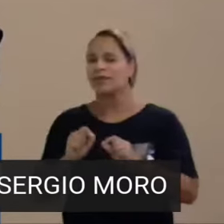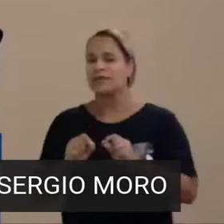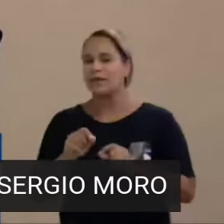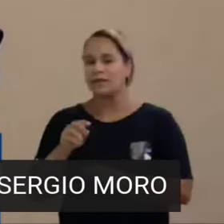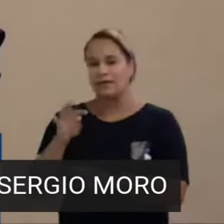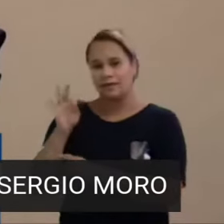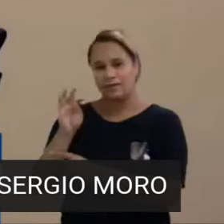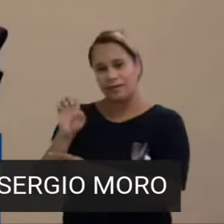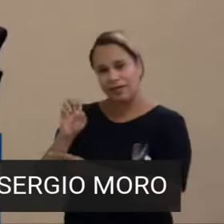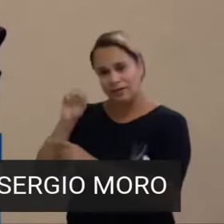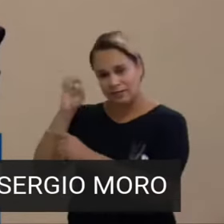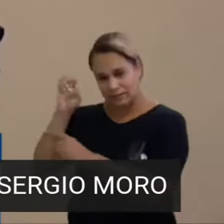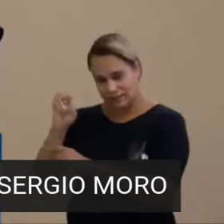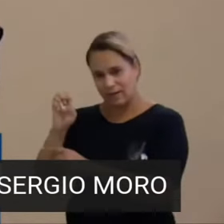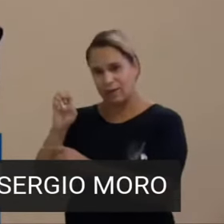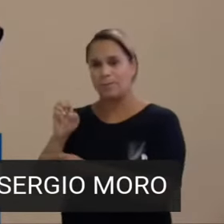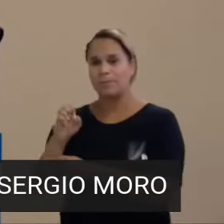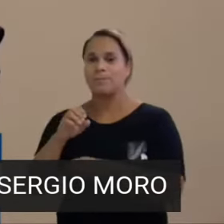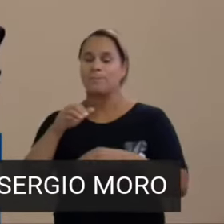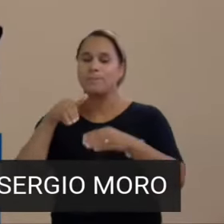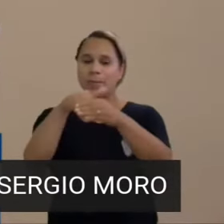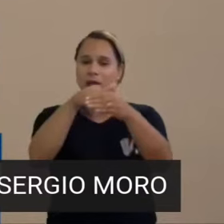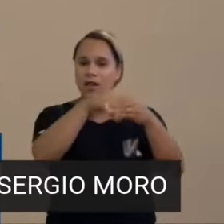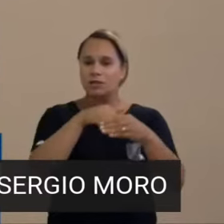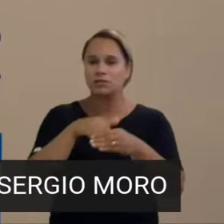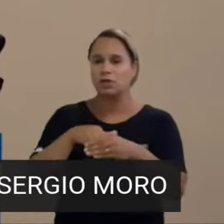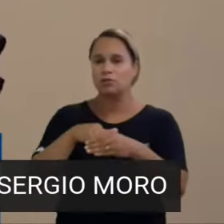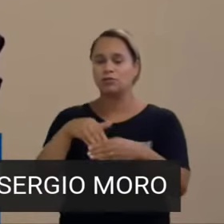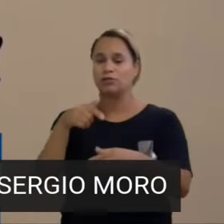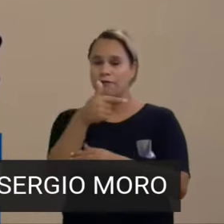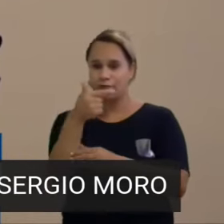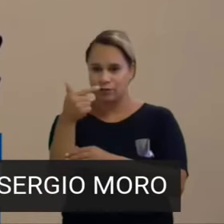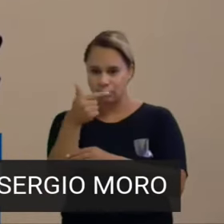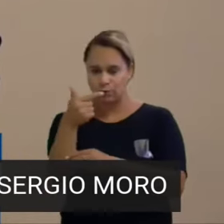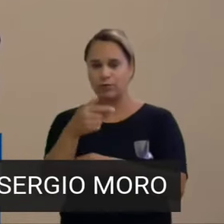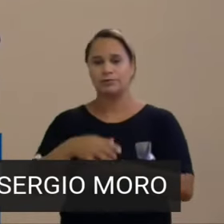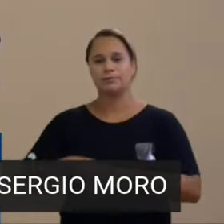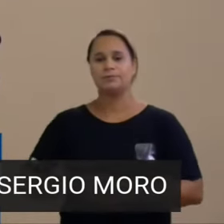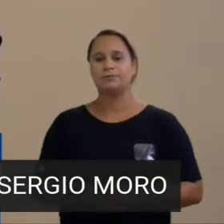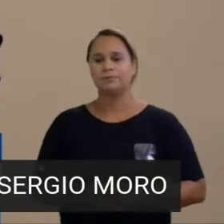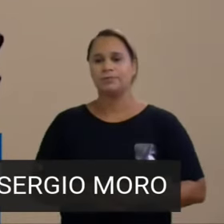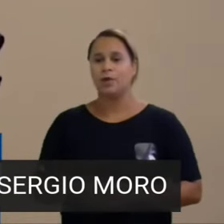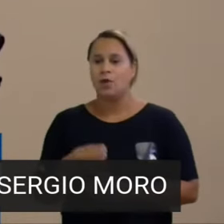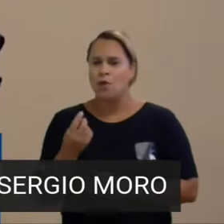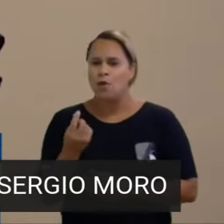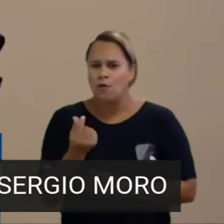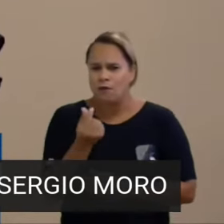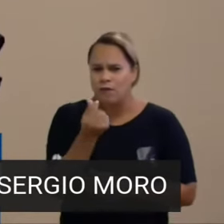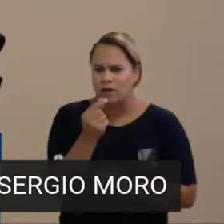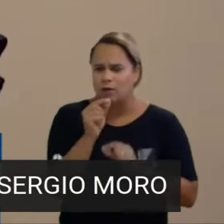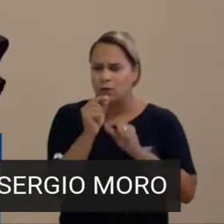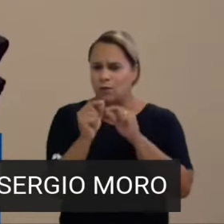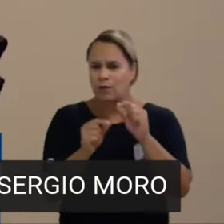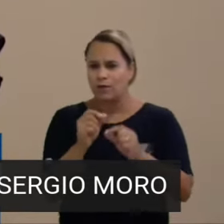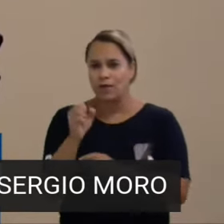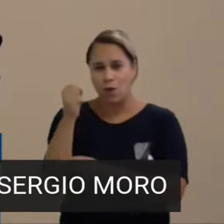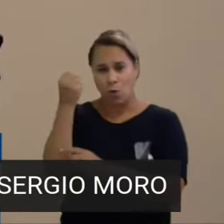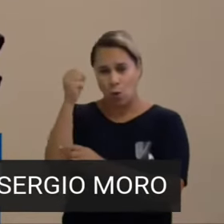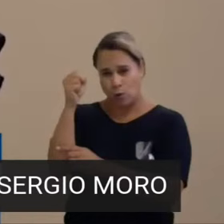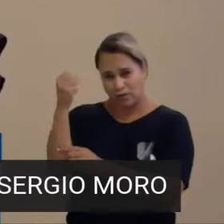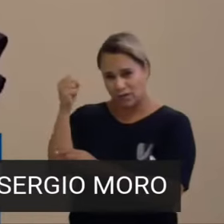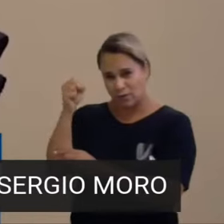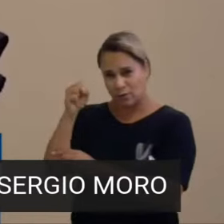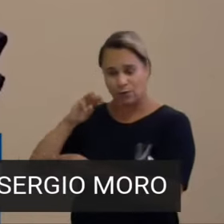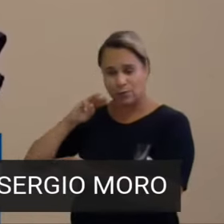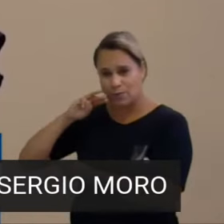de 22. Para o primeiro turno da campanha presidencial de 22, o valor era de cerca de R$ 88 milhões